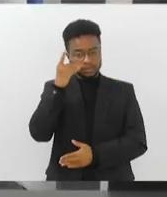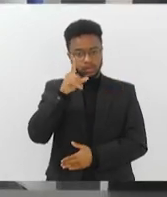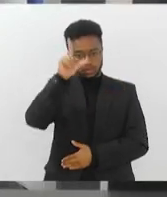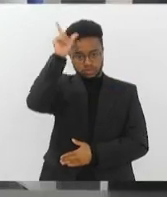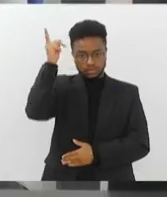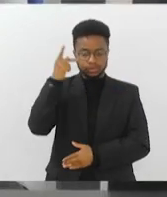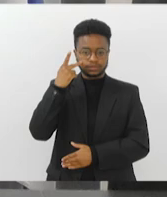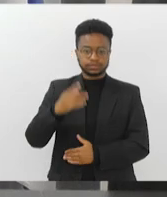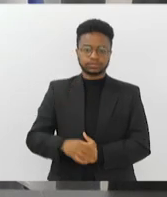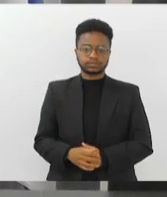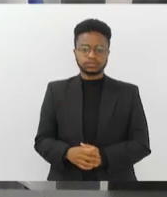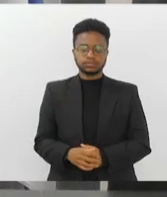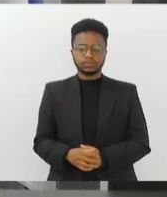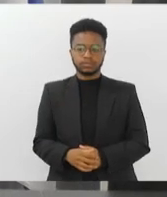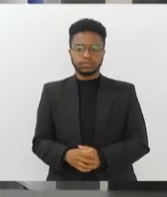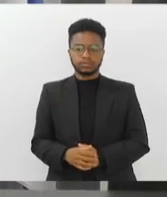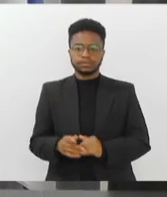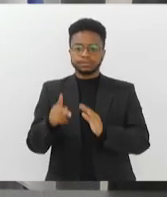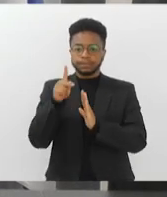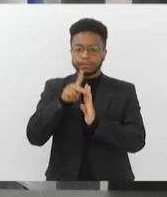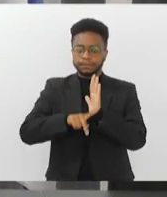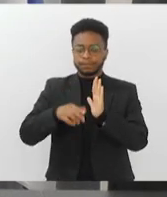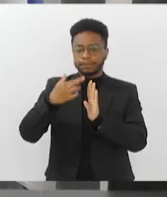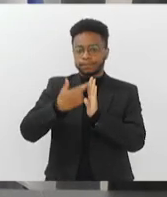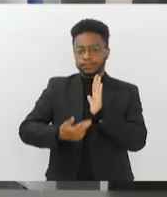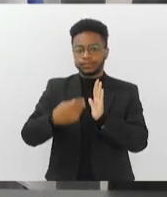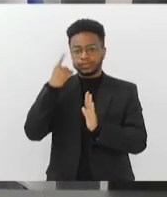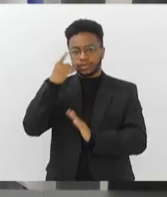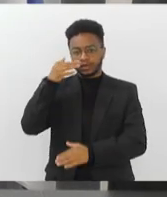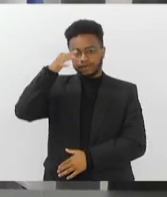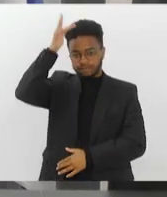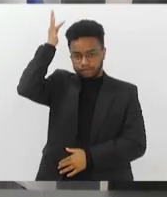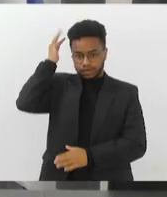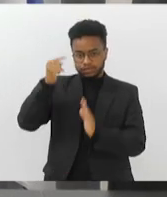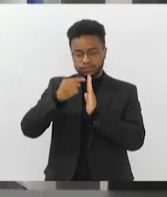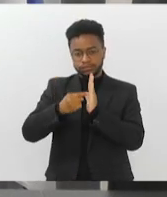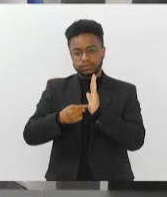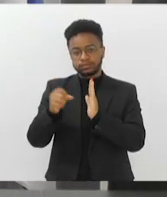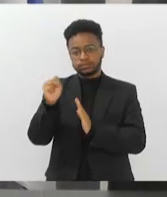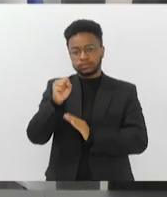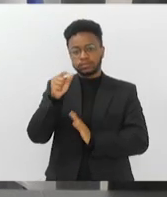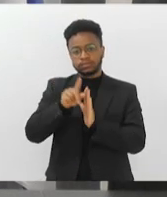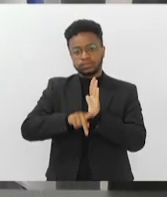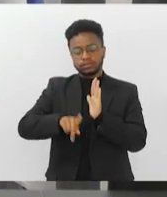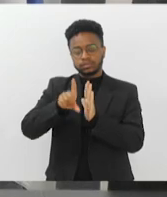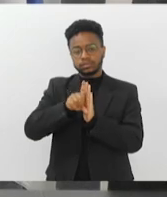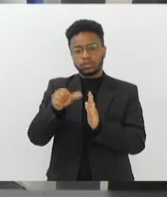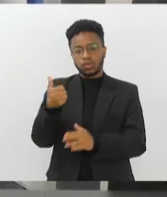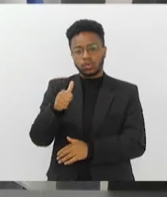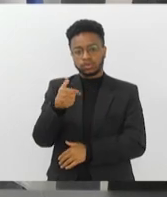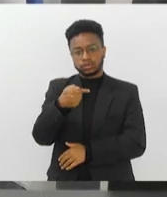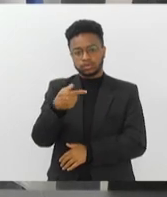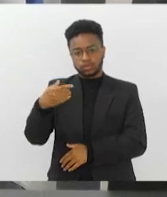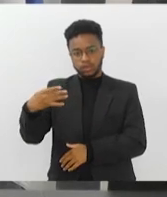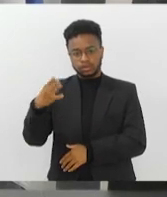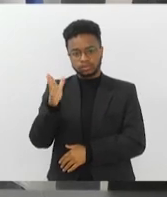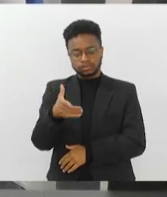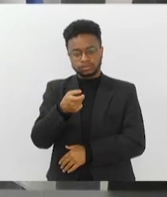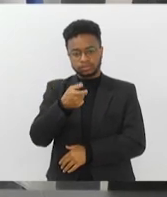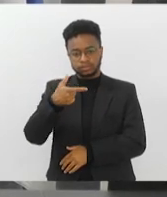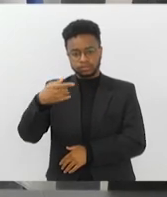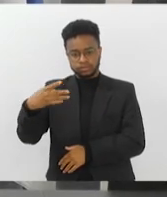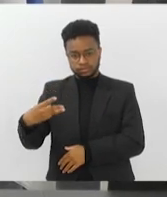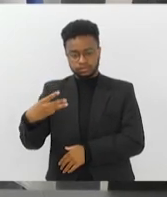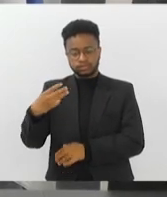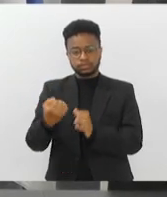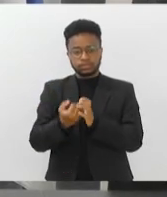Paulo. Projetos de relatoria do deputado Fred Pacheco, o item 8 da pauta, projeto de lei 1174 de 2023, de autoria do